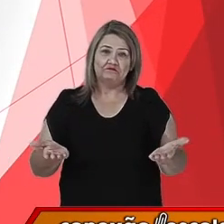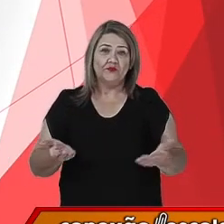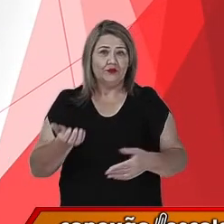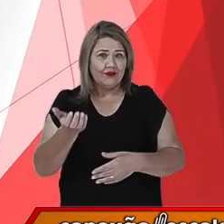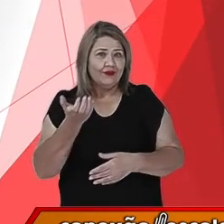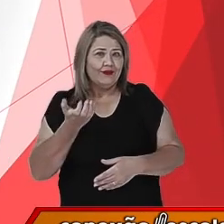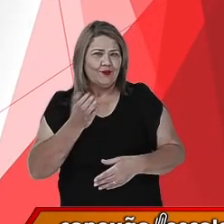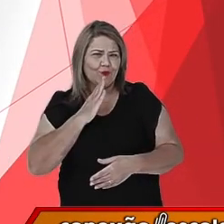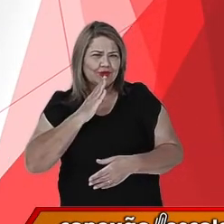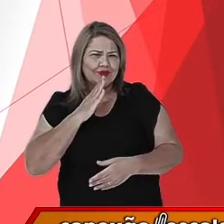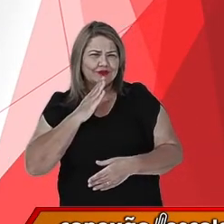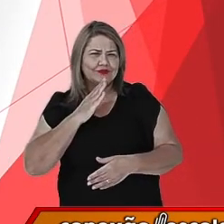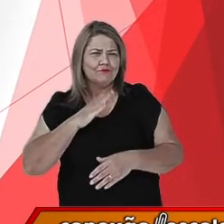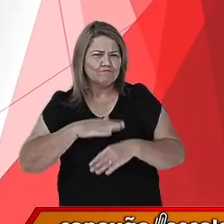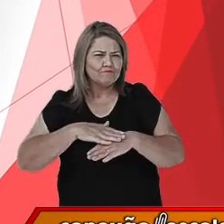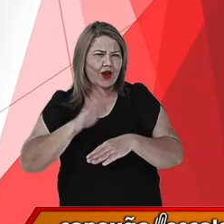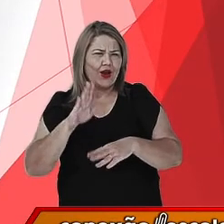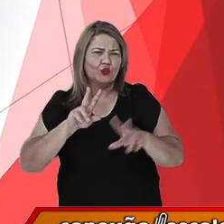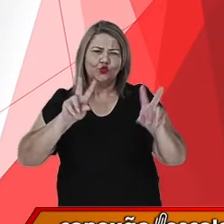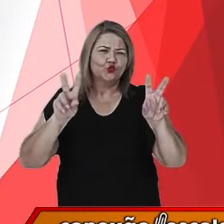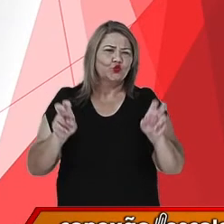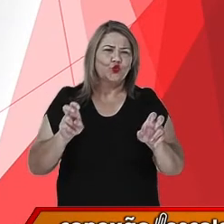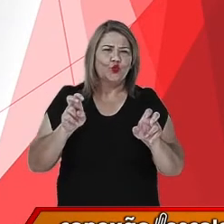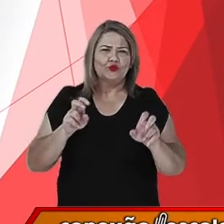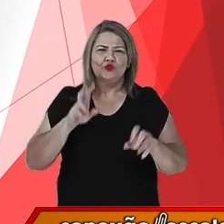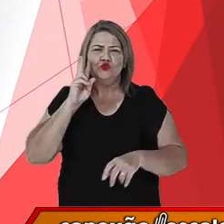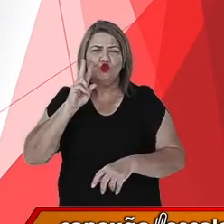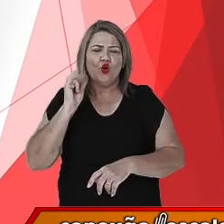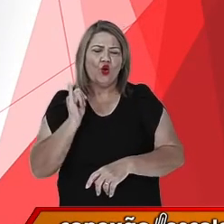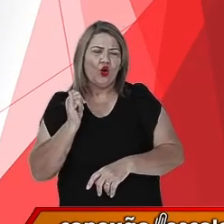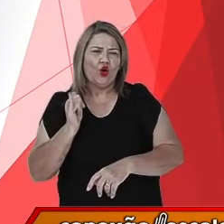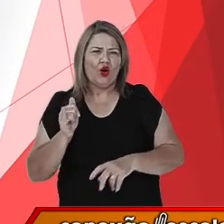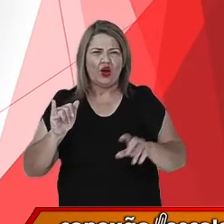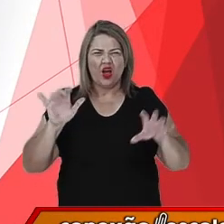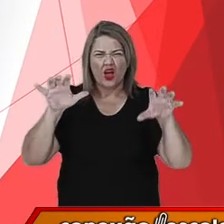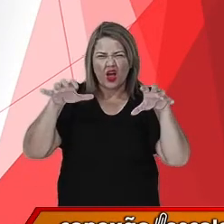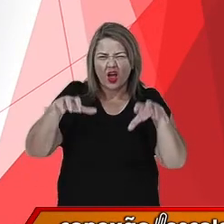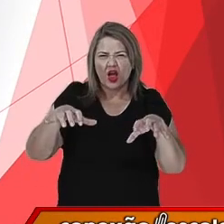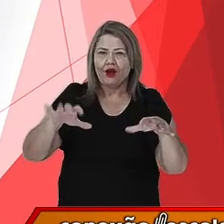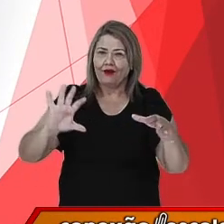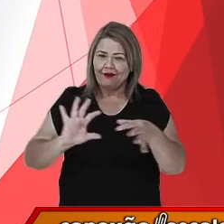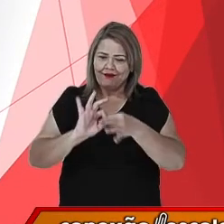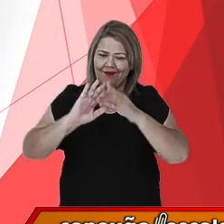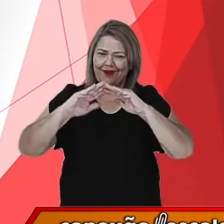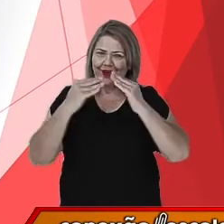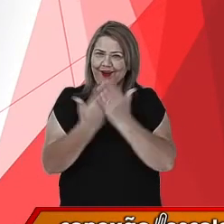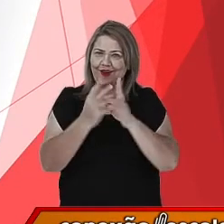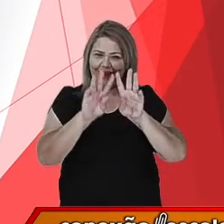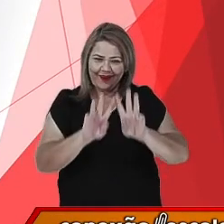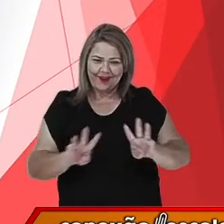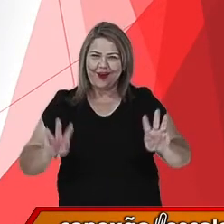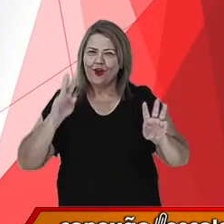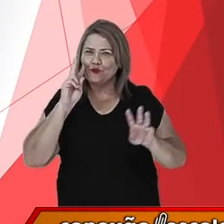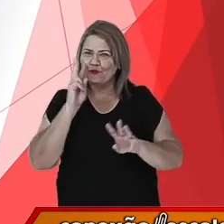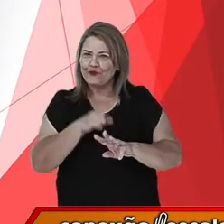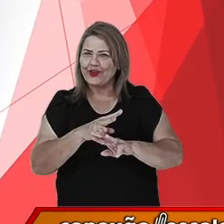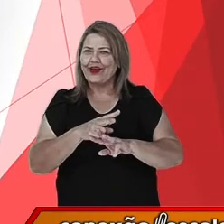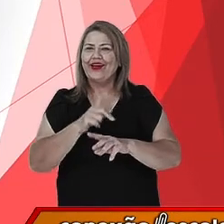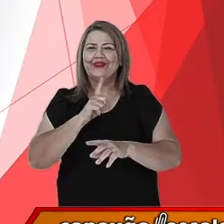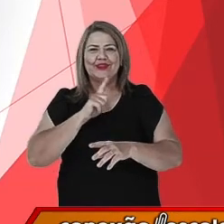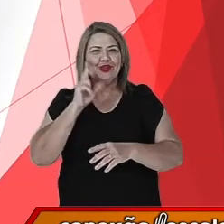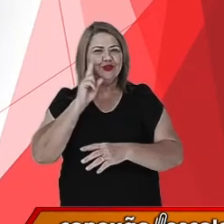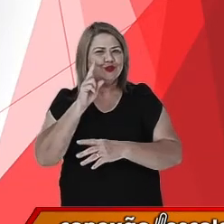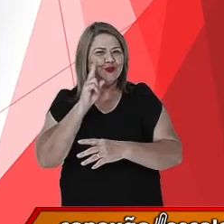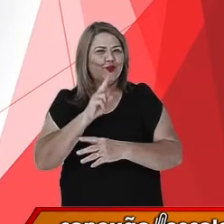quer conhecer mais sobre histórias de terror? Acesse o portal Conexão Escola agora mesmo e veja outra super